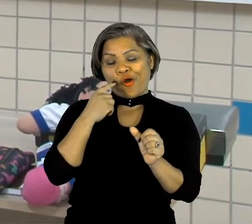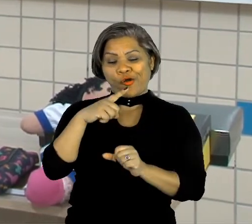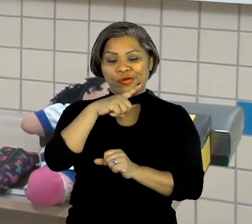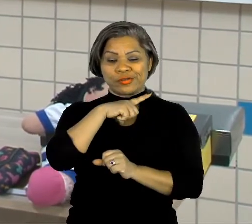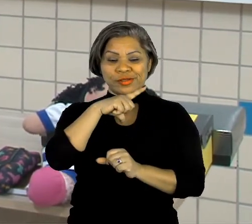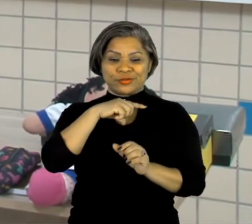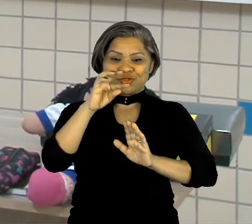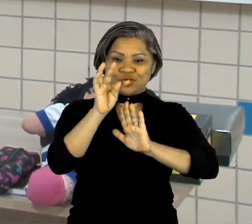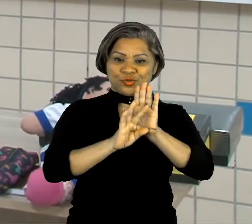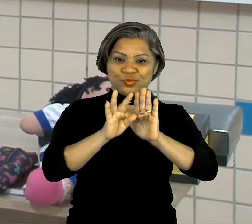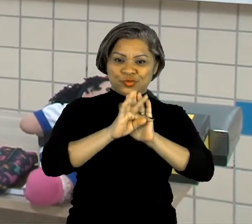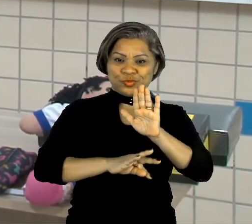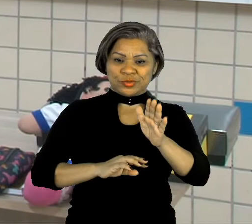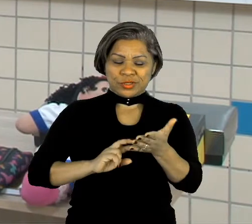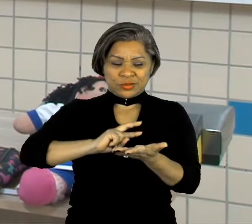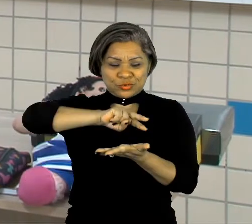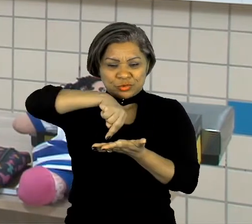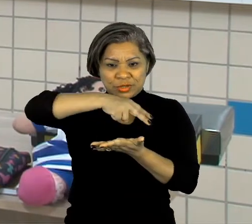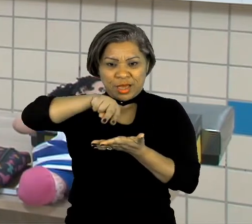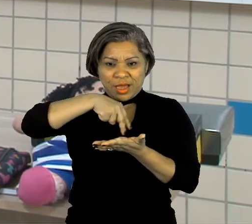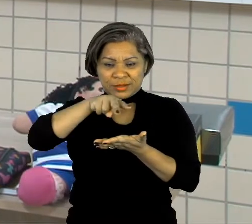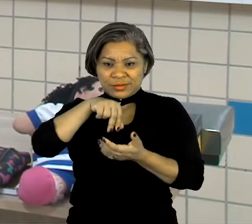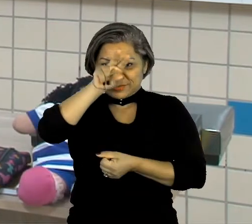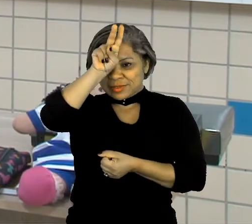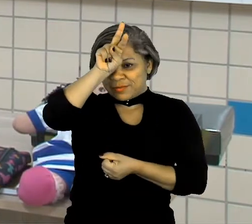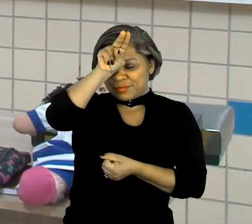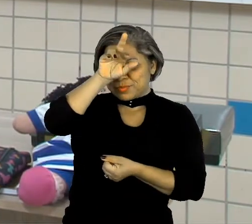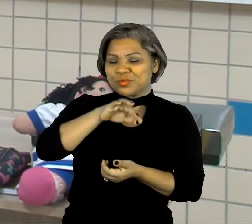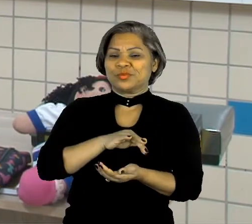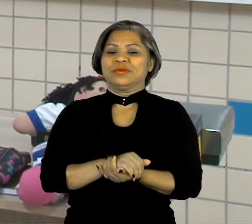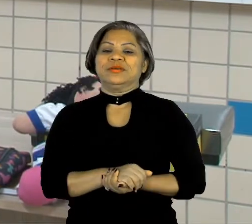onde o Tatu Bola inventava um passe,